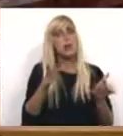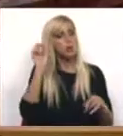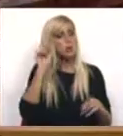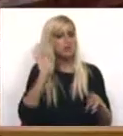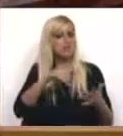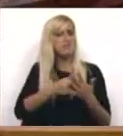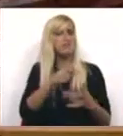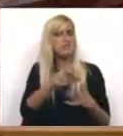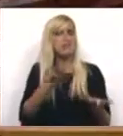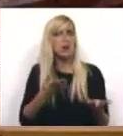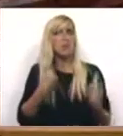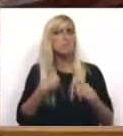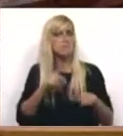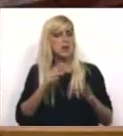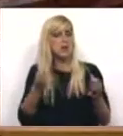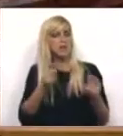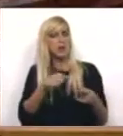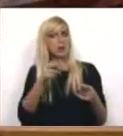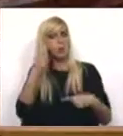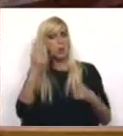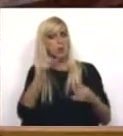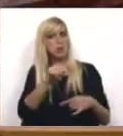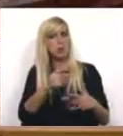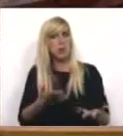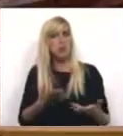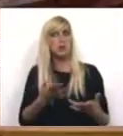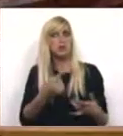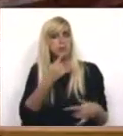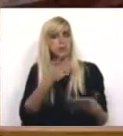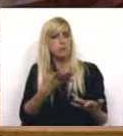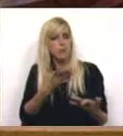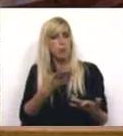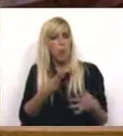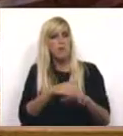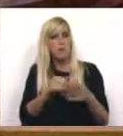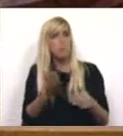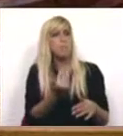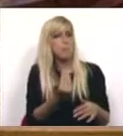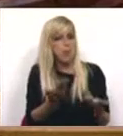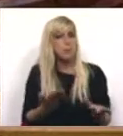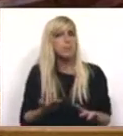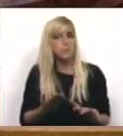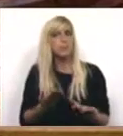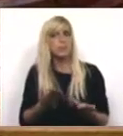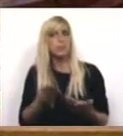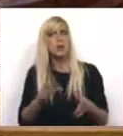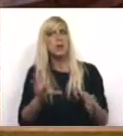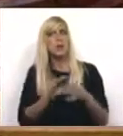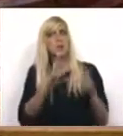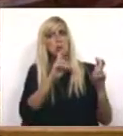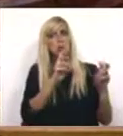assunto reveste, mas este facto mostra também que há muito ainda a fazer em matéria de incêndios